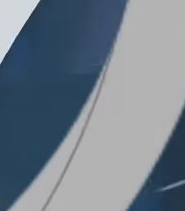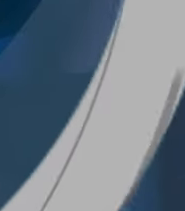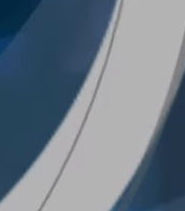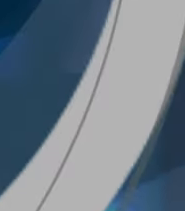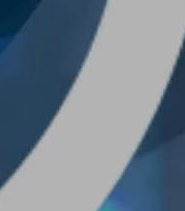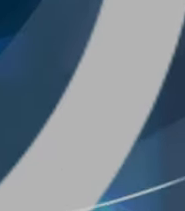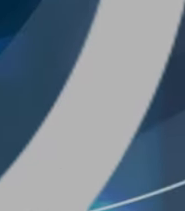Legenda Zanotto